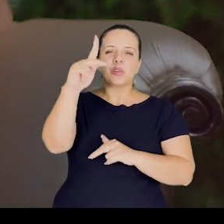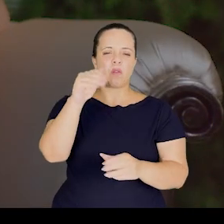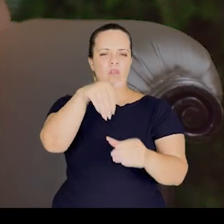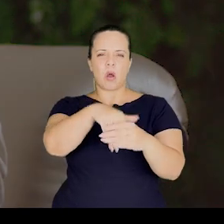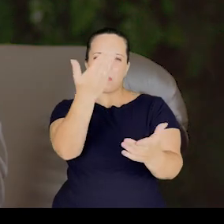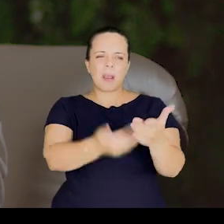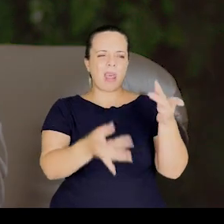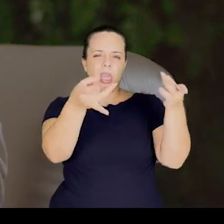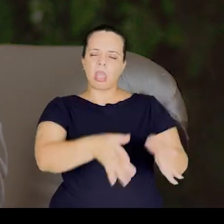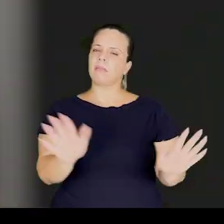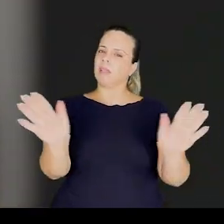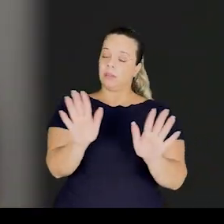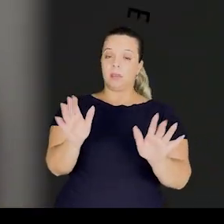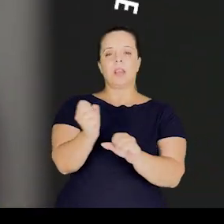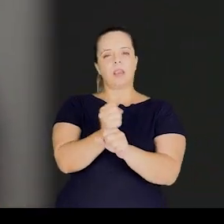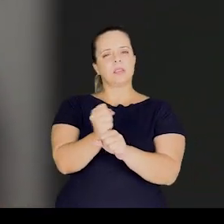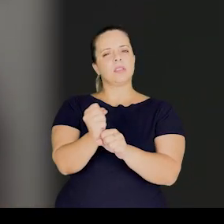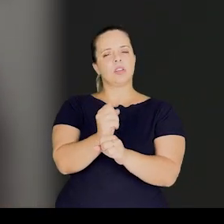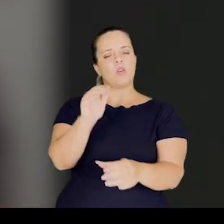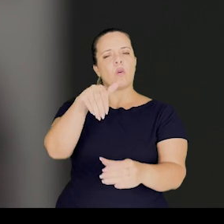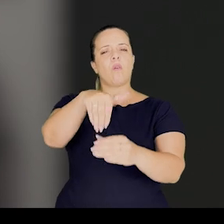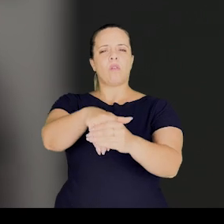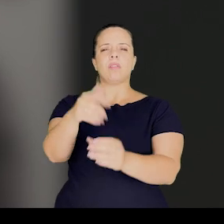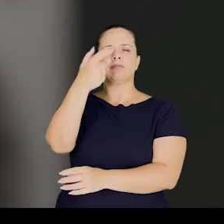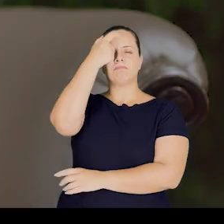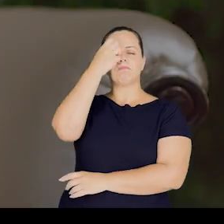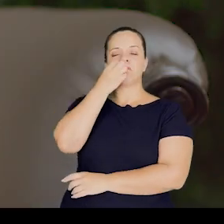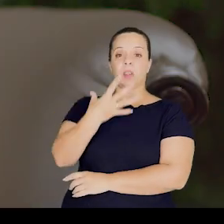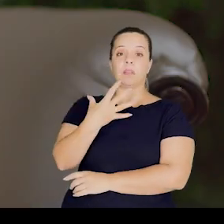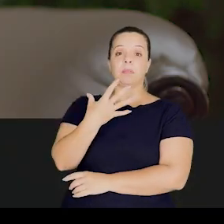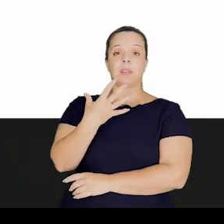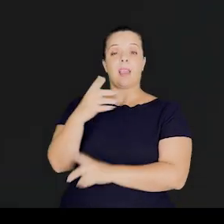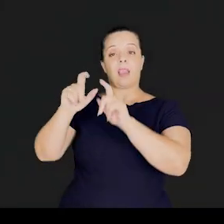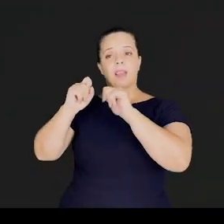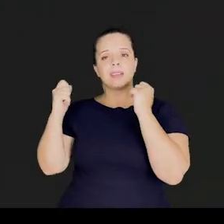voto ir direto para o paredão. Nestas eleições, vote consciente.